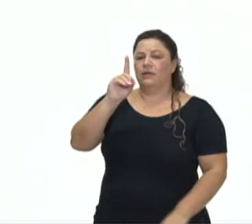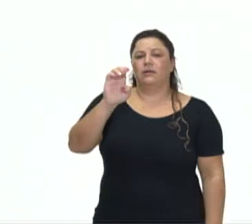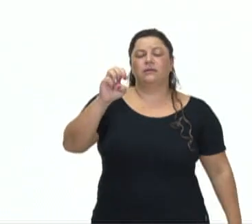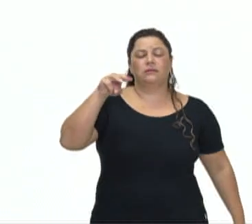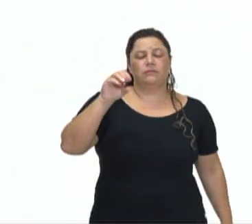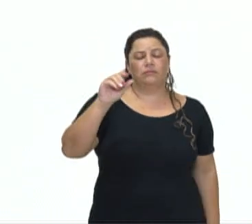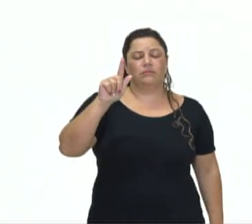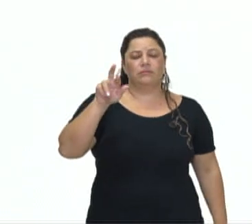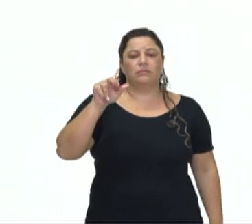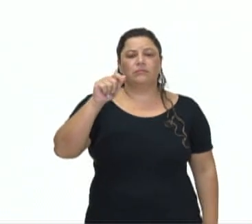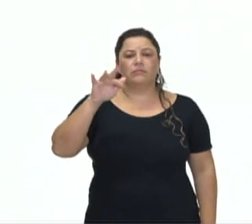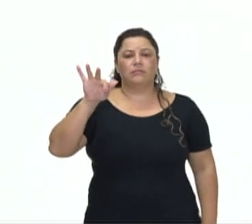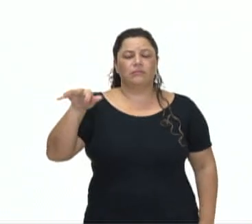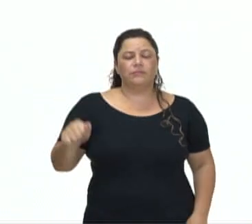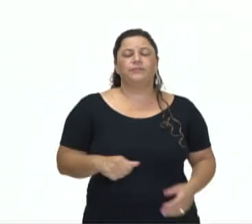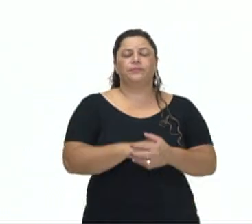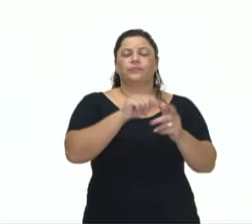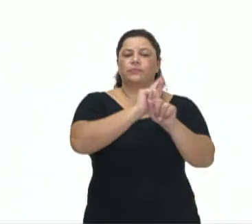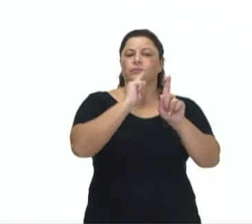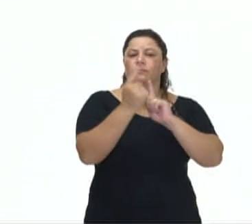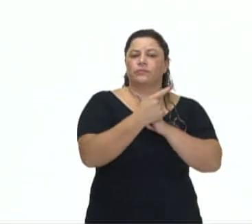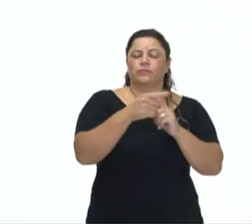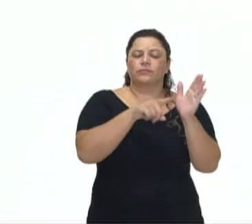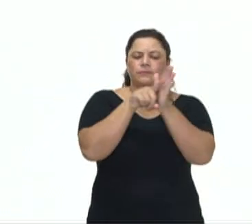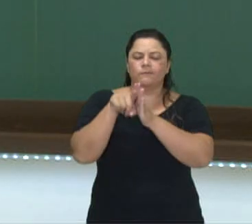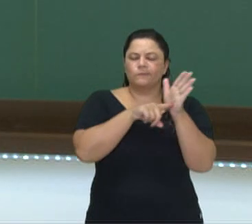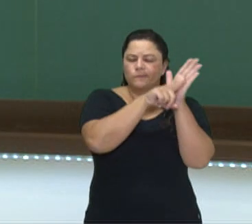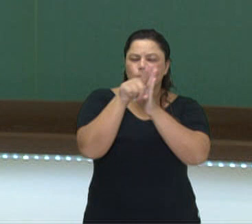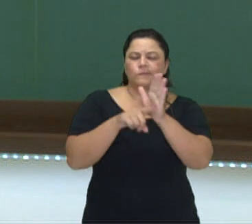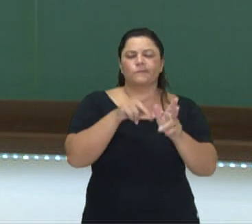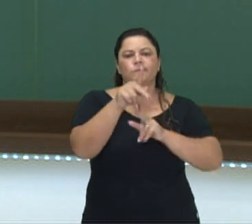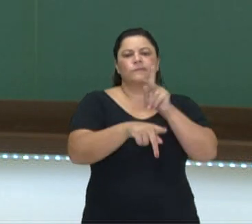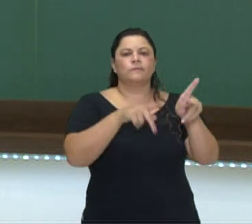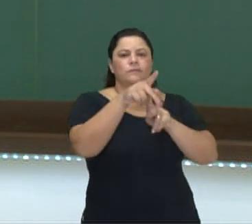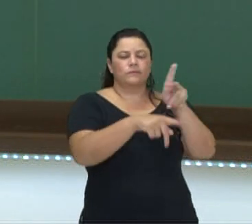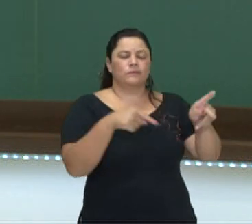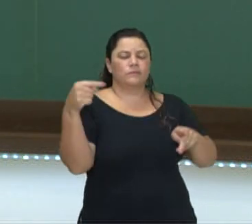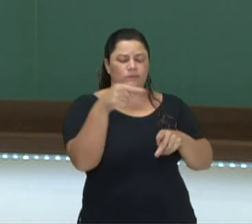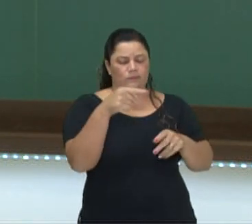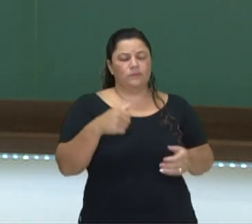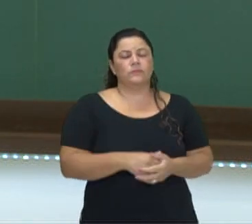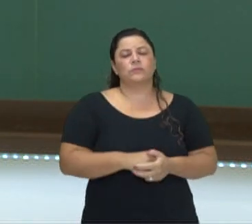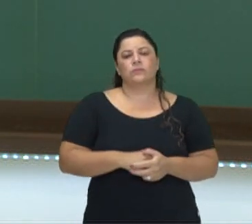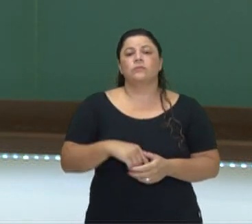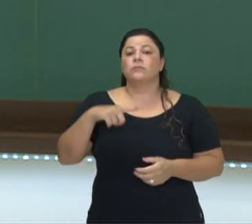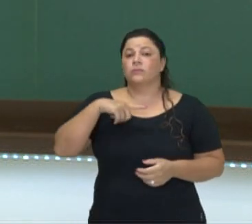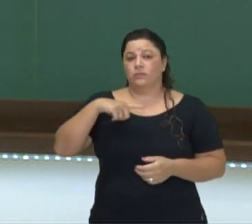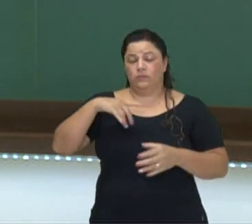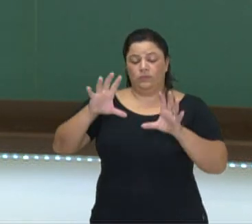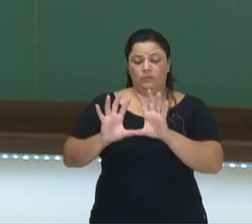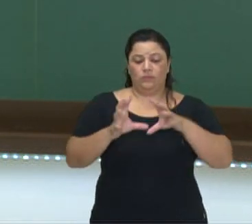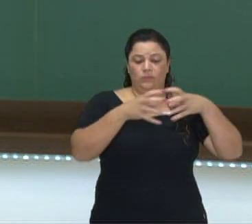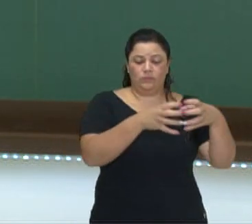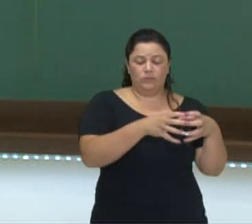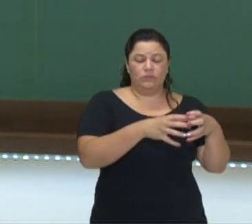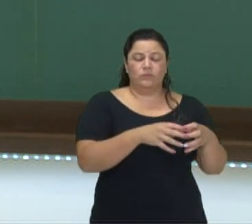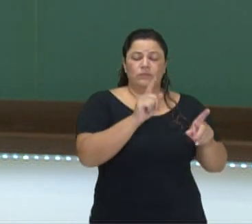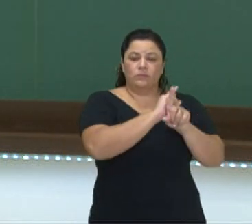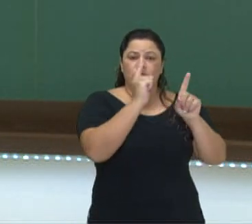estuda a população, e nós temos o que é população. Então, se eu tenho uma parte da geografia que